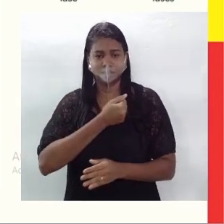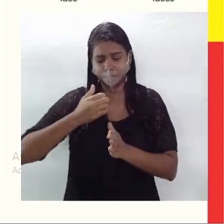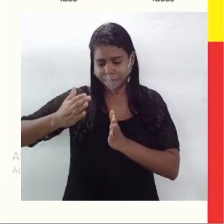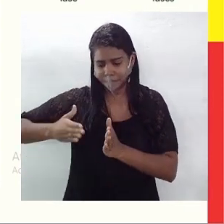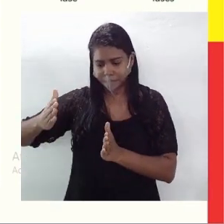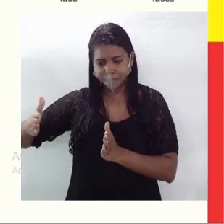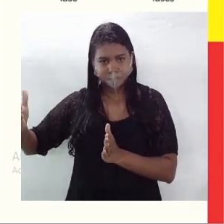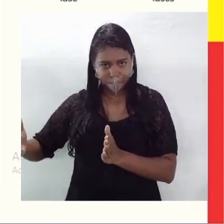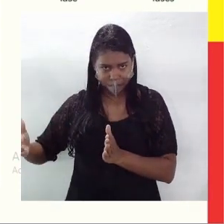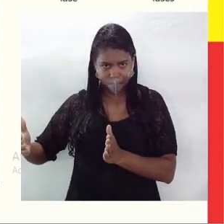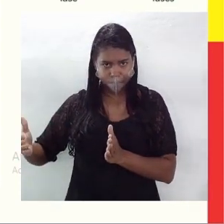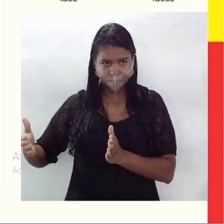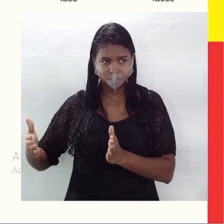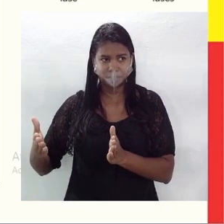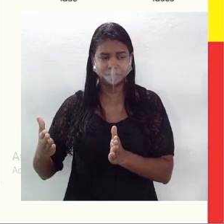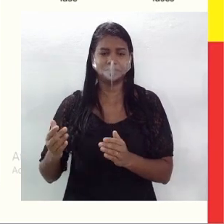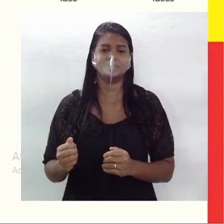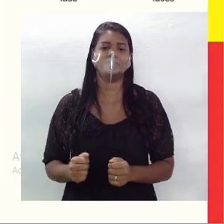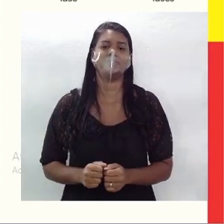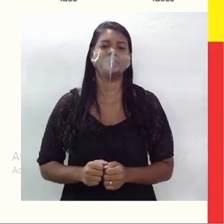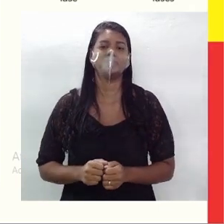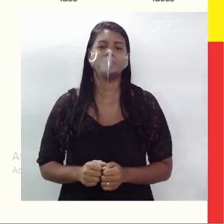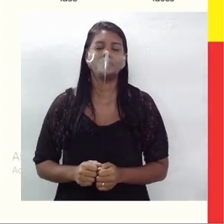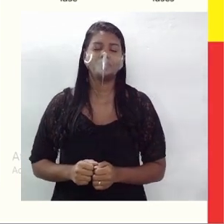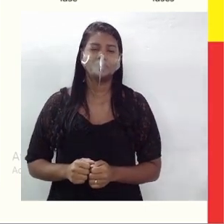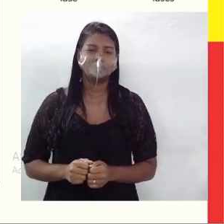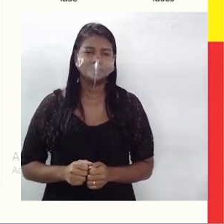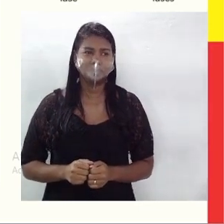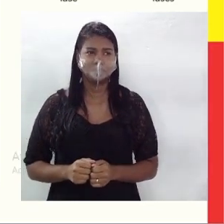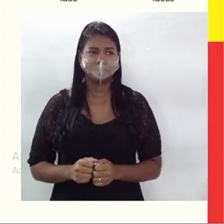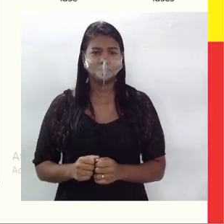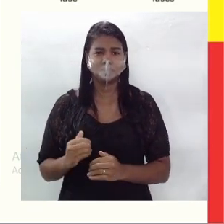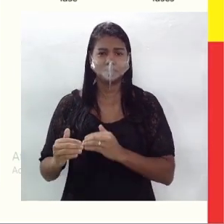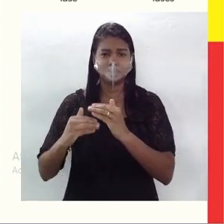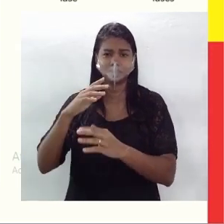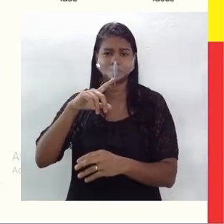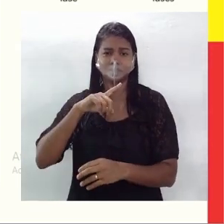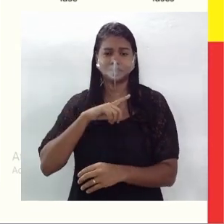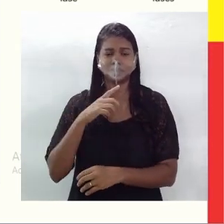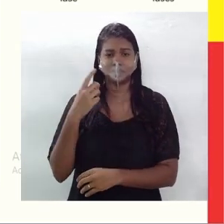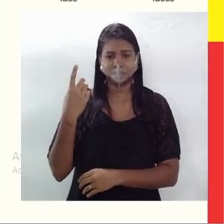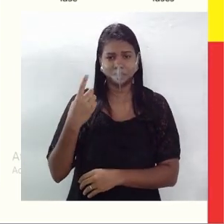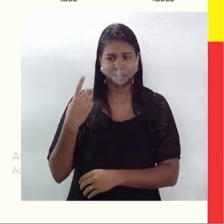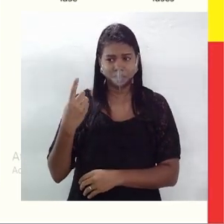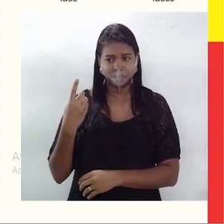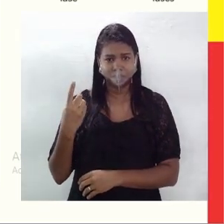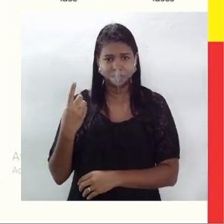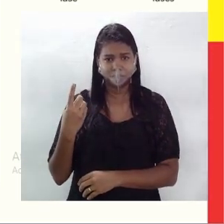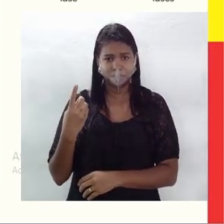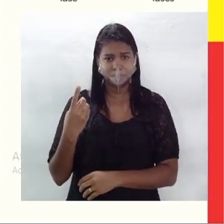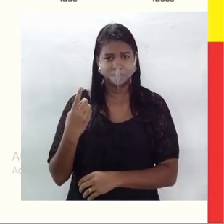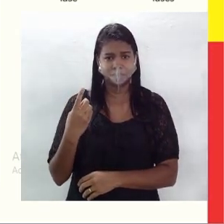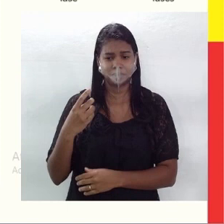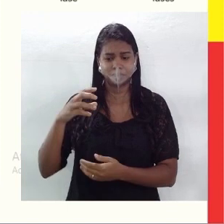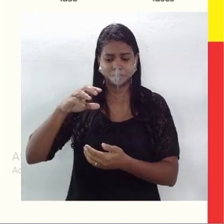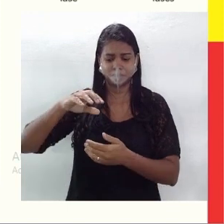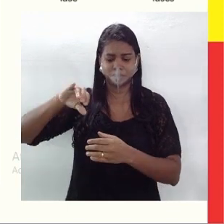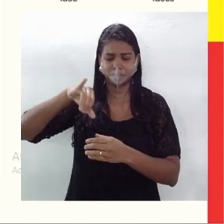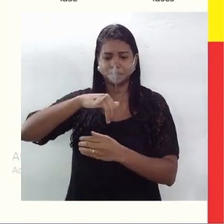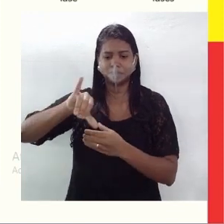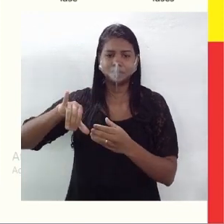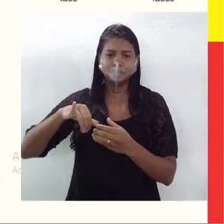em cada um é respectivamente. Aí a gente tem ali no 1, óleo, água e